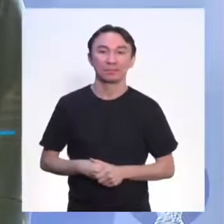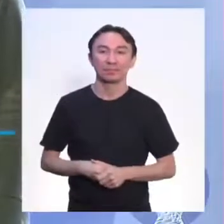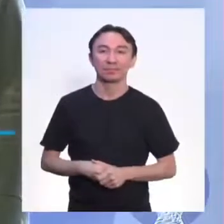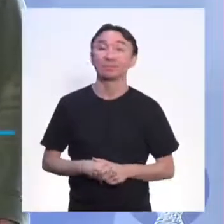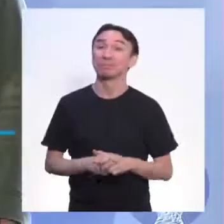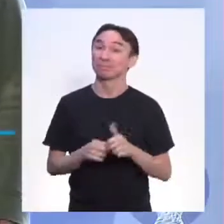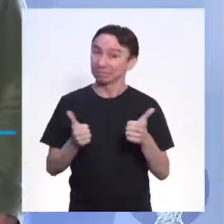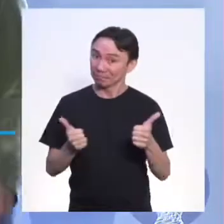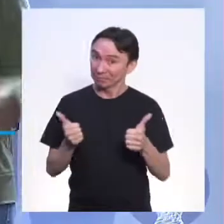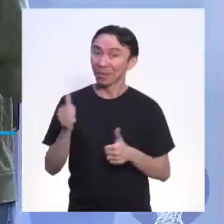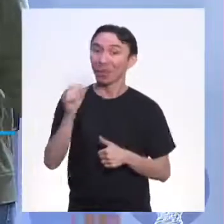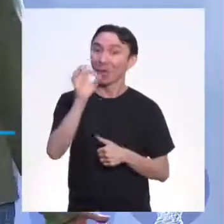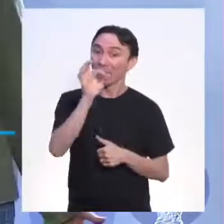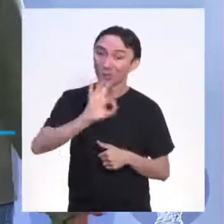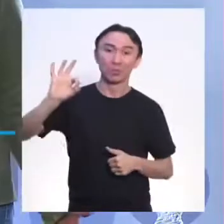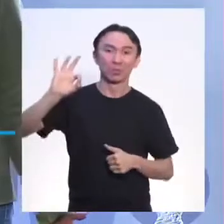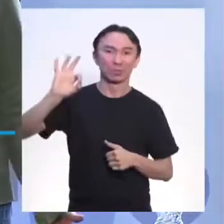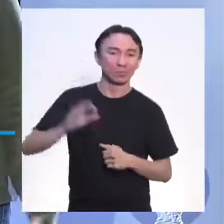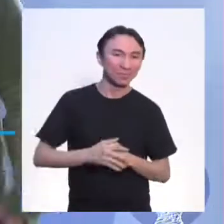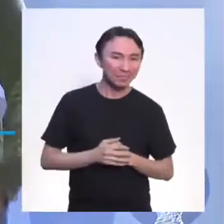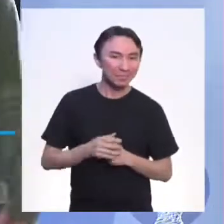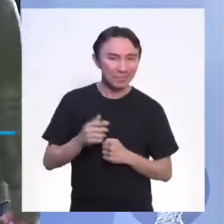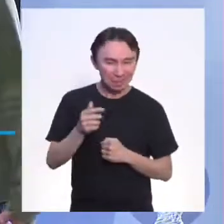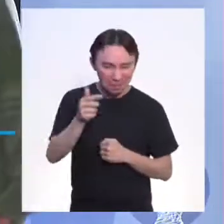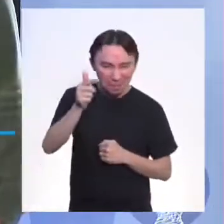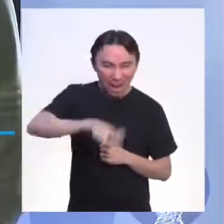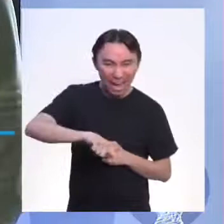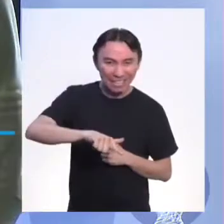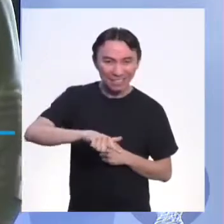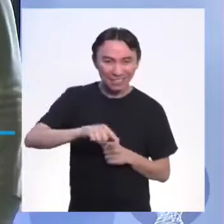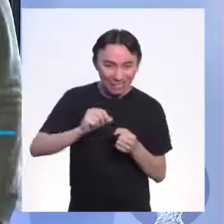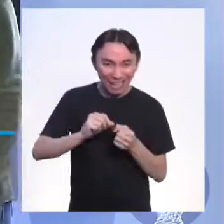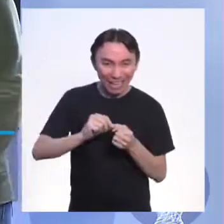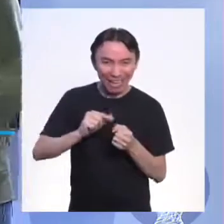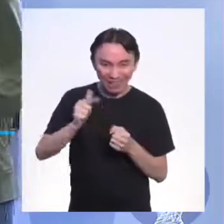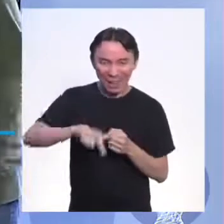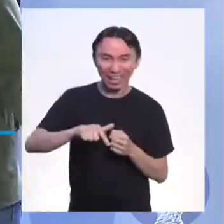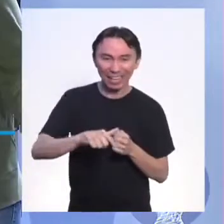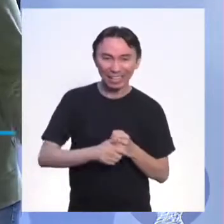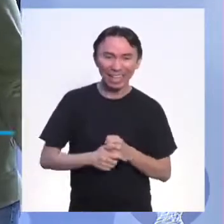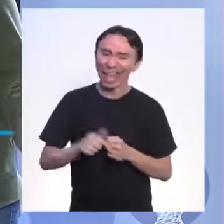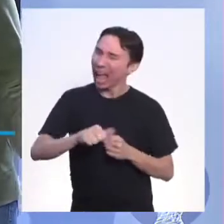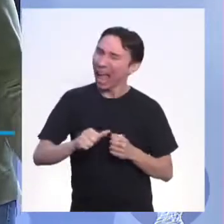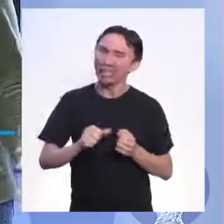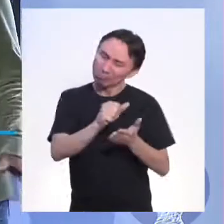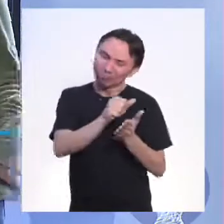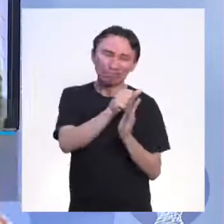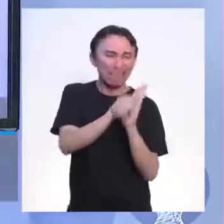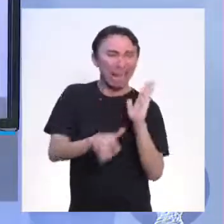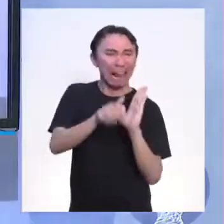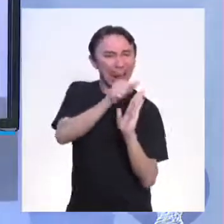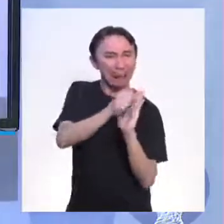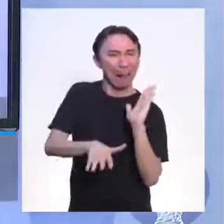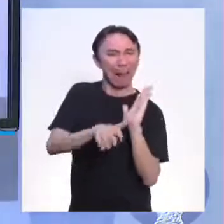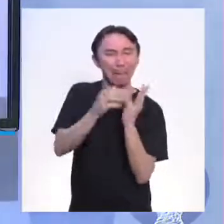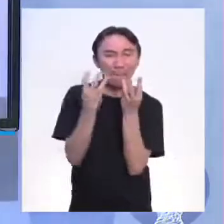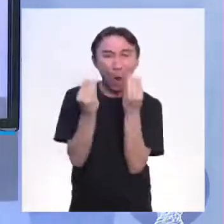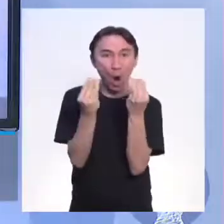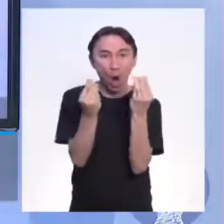Ótimo. E aí, vamos continuar mais? Vamos fazer mais? Essa aula tem muita atividade, né?